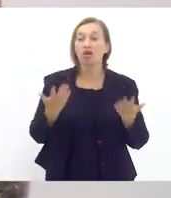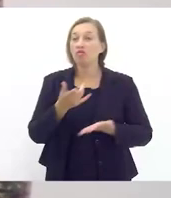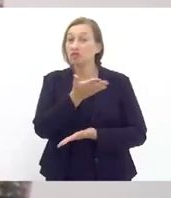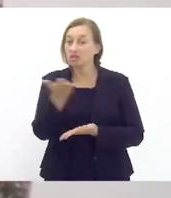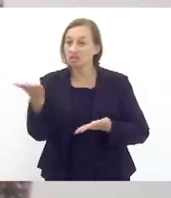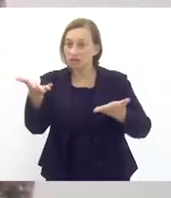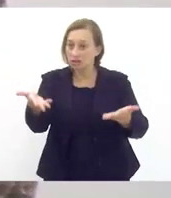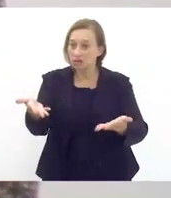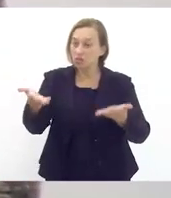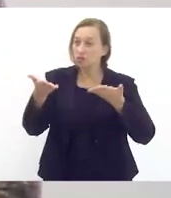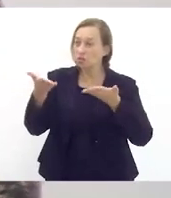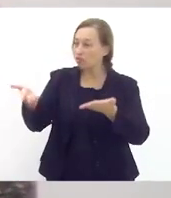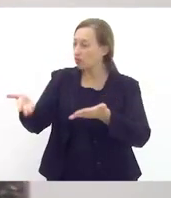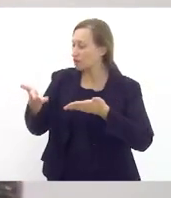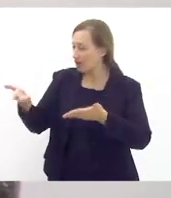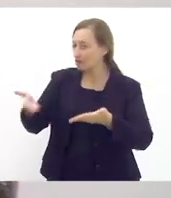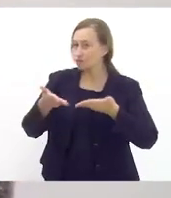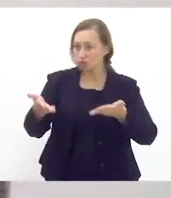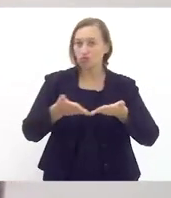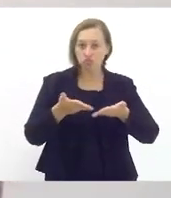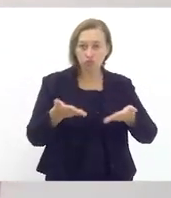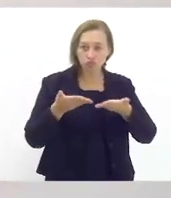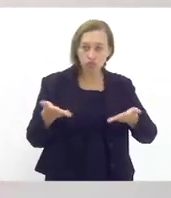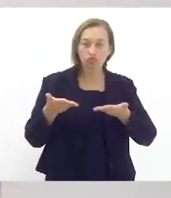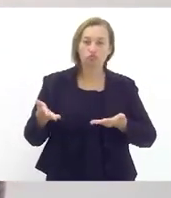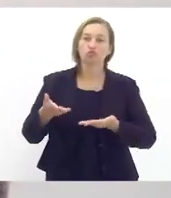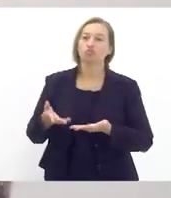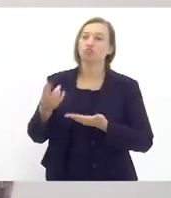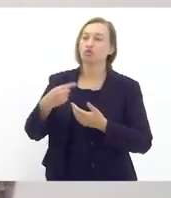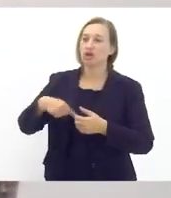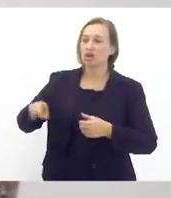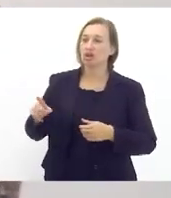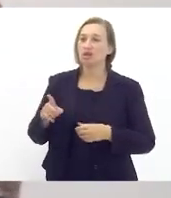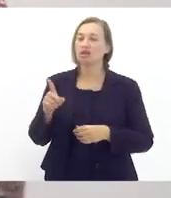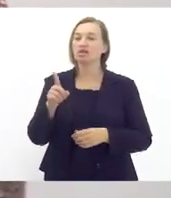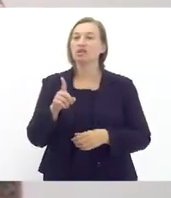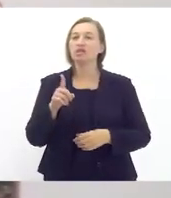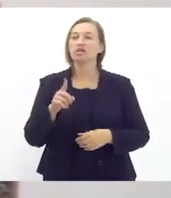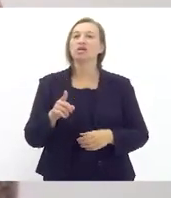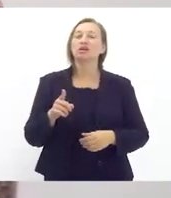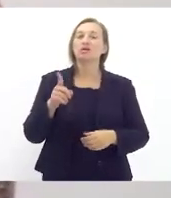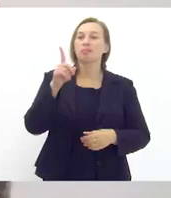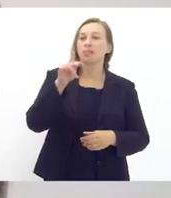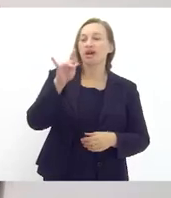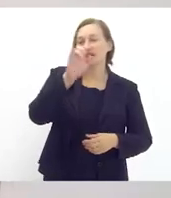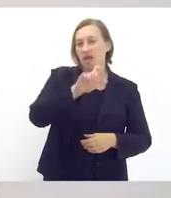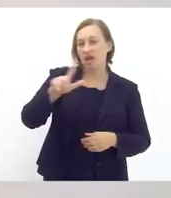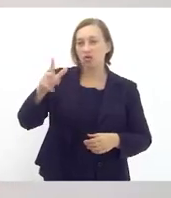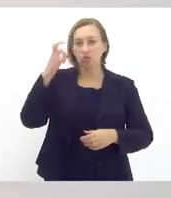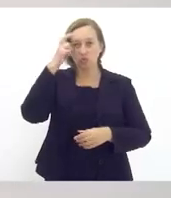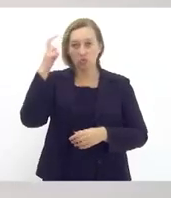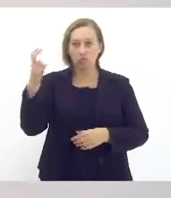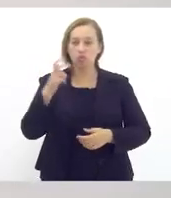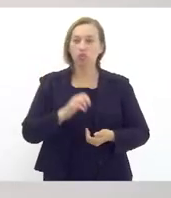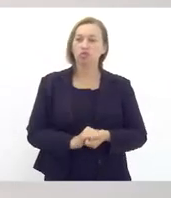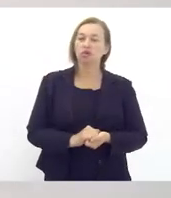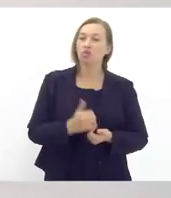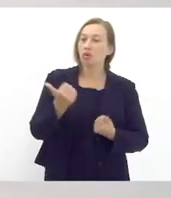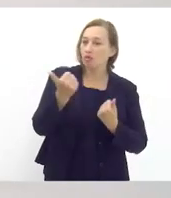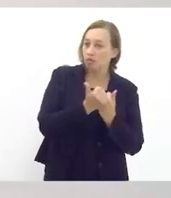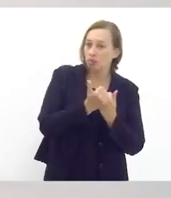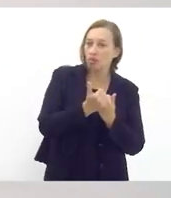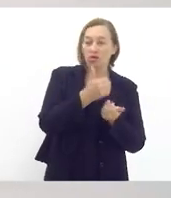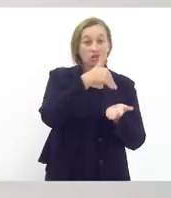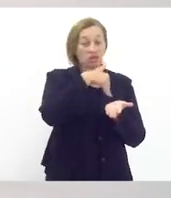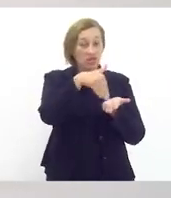estão todos intimados intimadas convidados a participar desse painel de cultura que vai contar com a colaboração